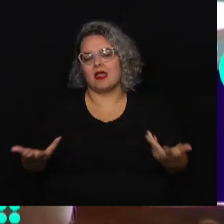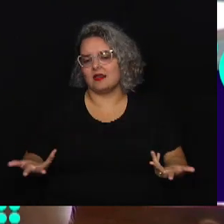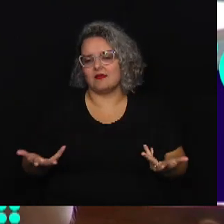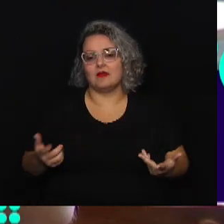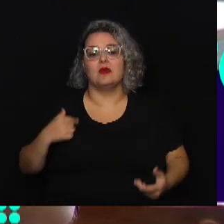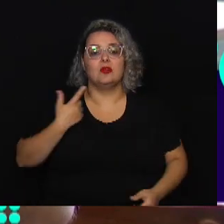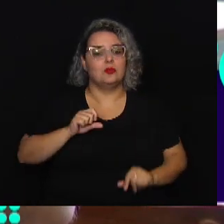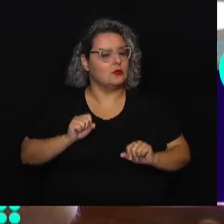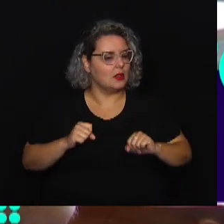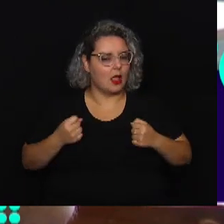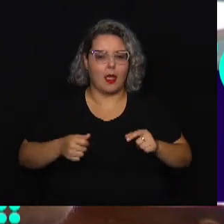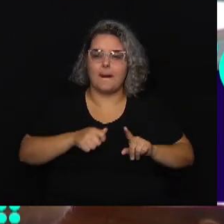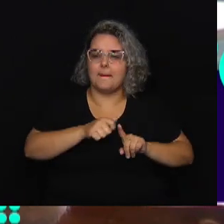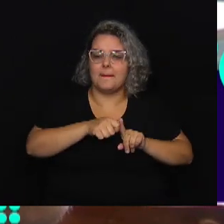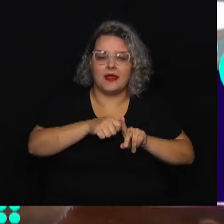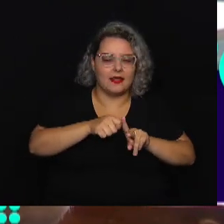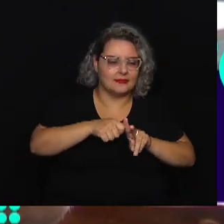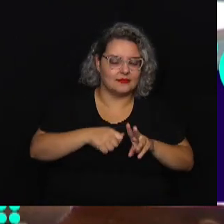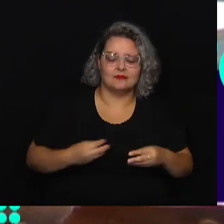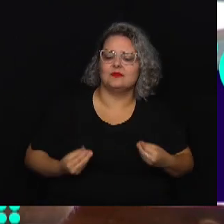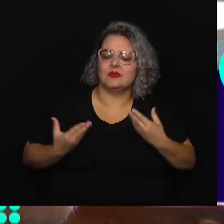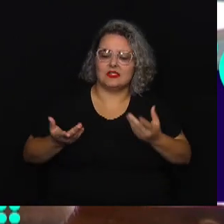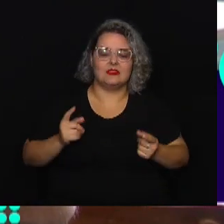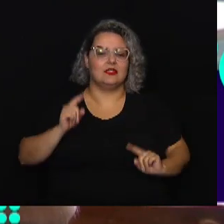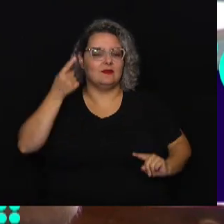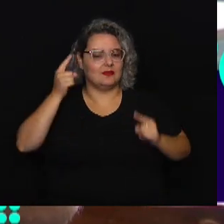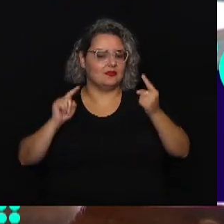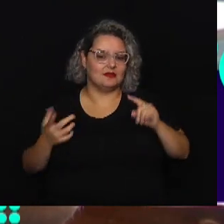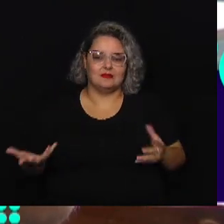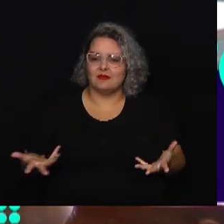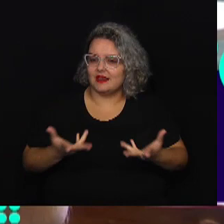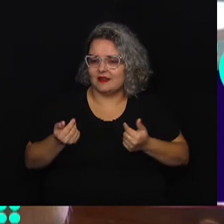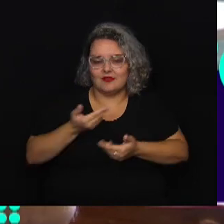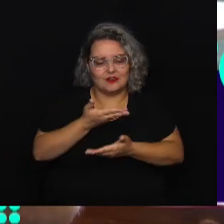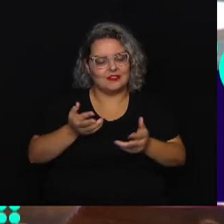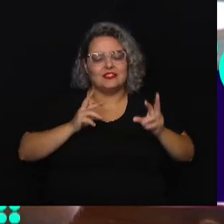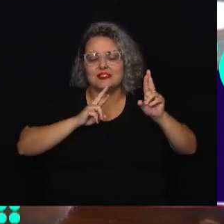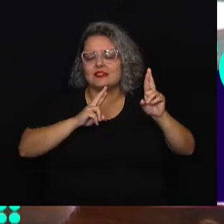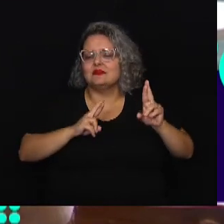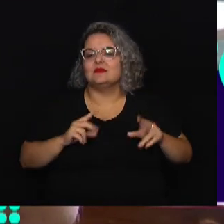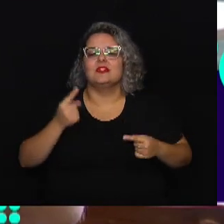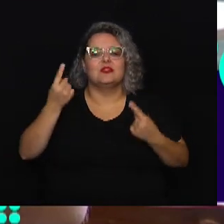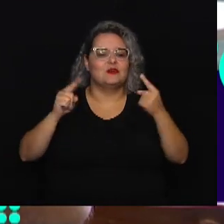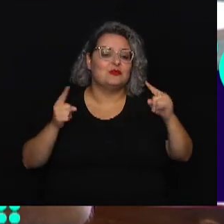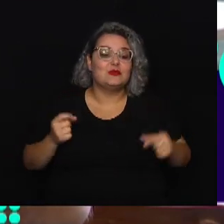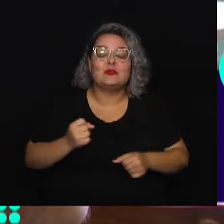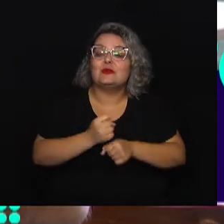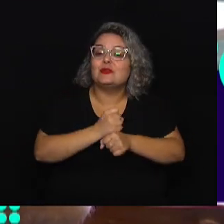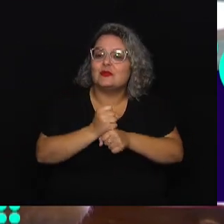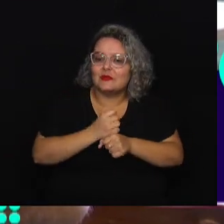dedicado há meses já para entregar um carnaval incrível para vocês. Espero que seja o carnaval do ano